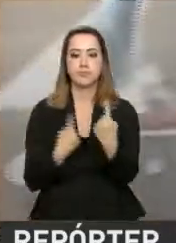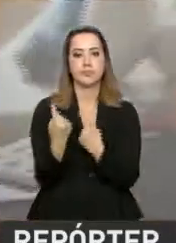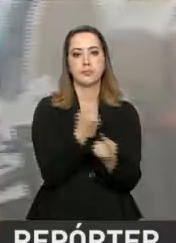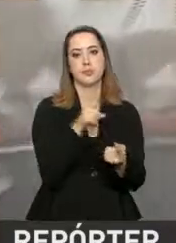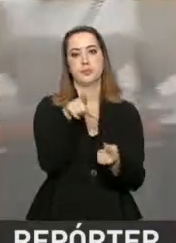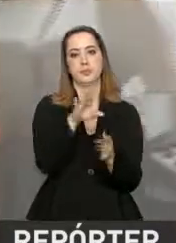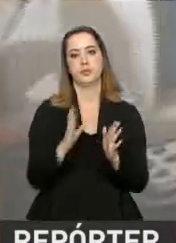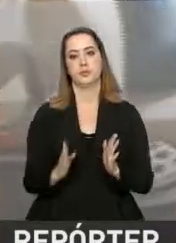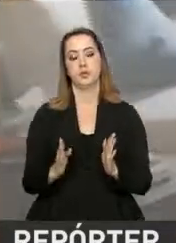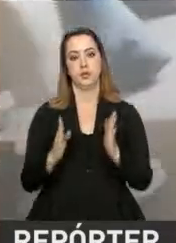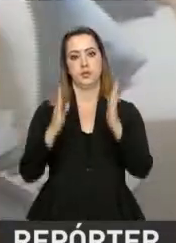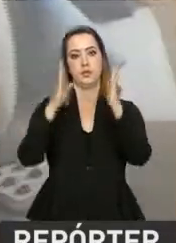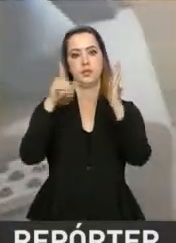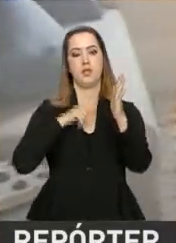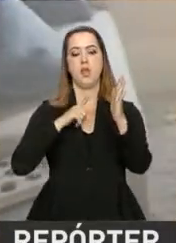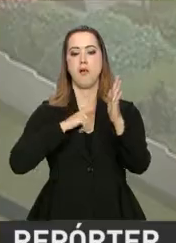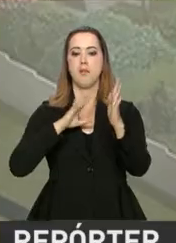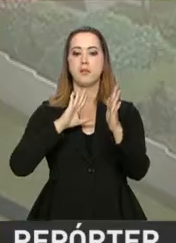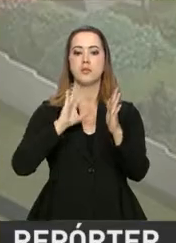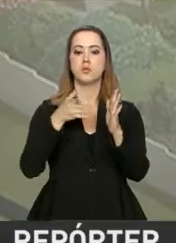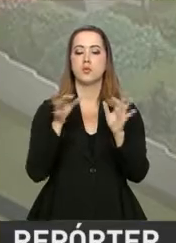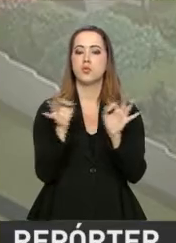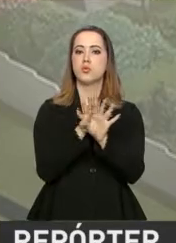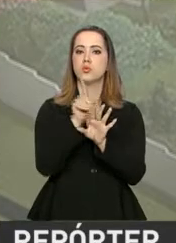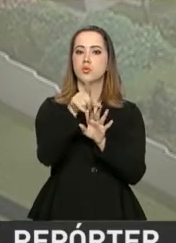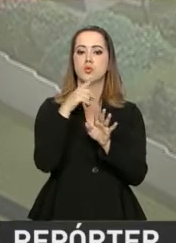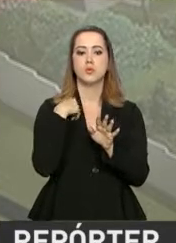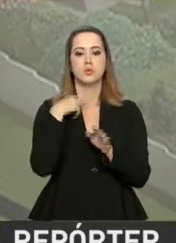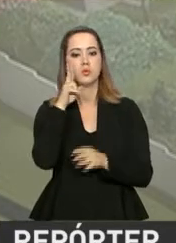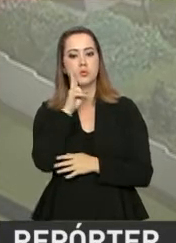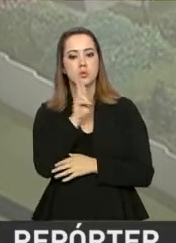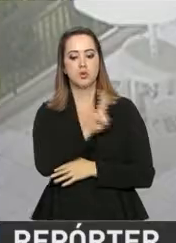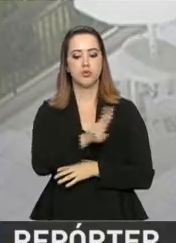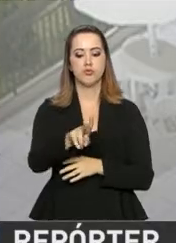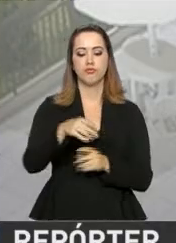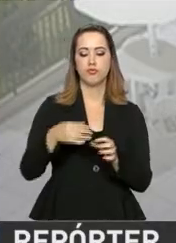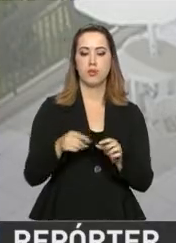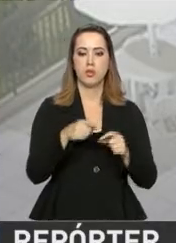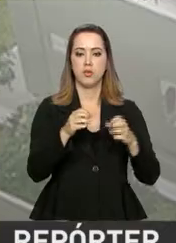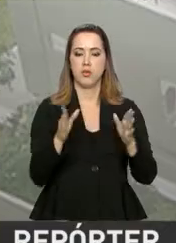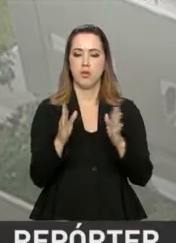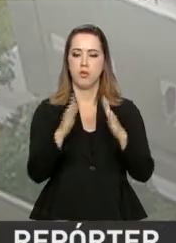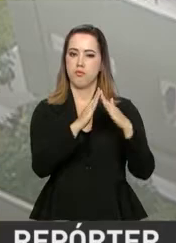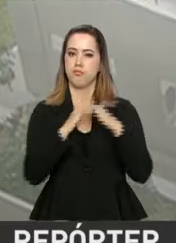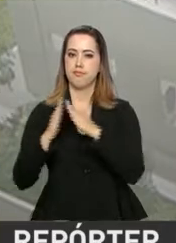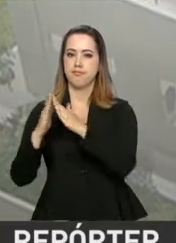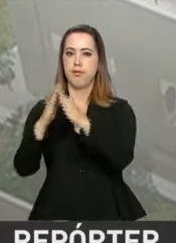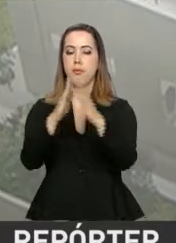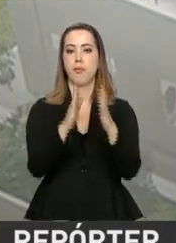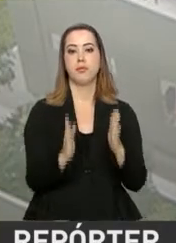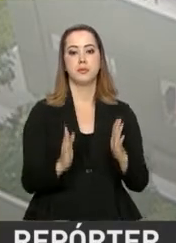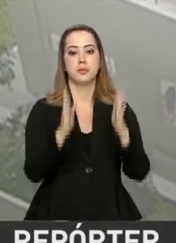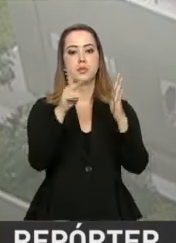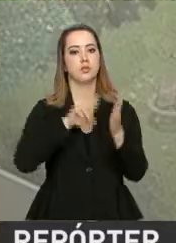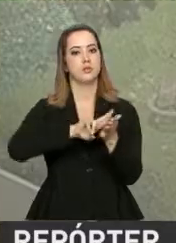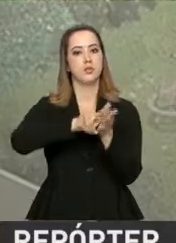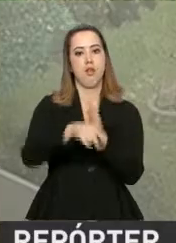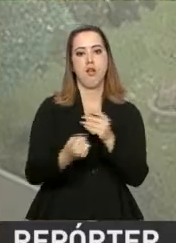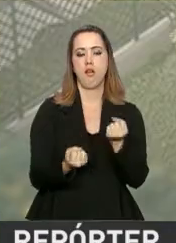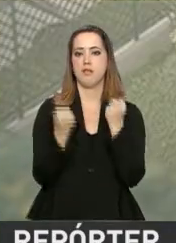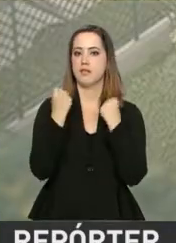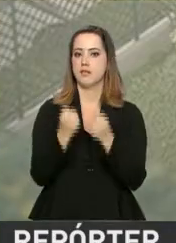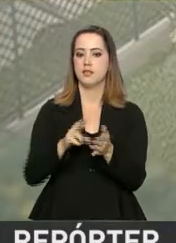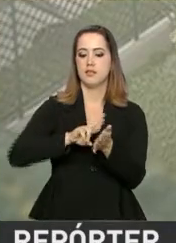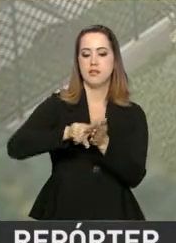além do apartamento modelo decorado dá para ver na maquete que o condomínio vai ter piscina academia varanda Gourmet